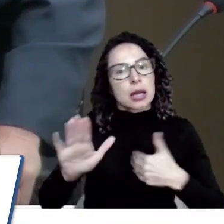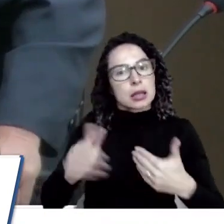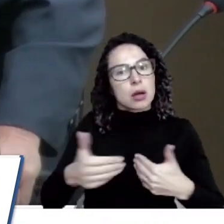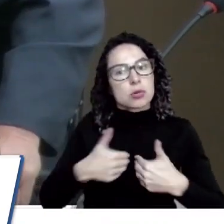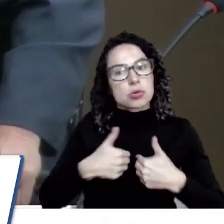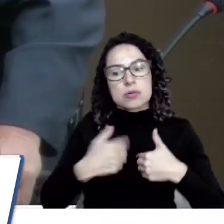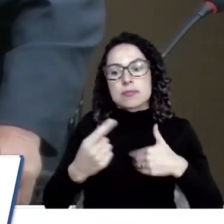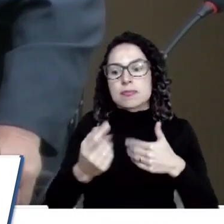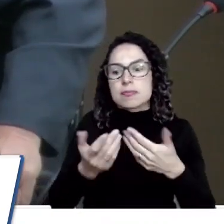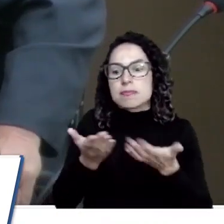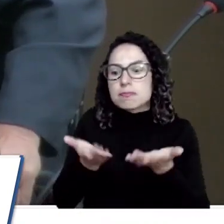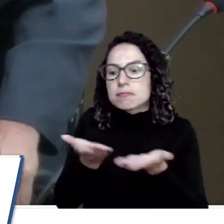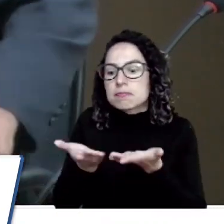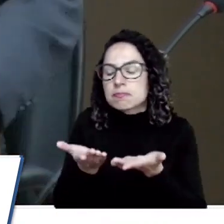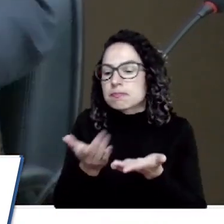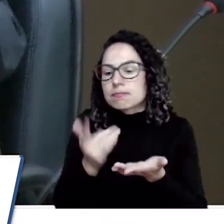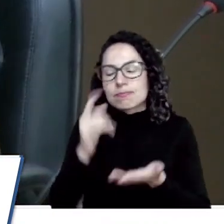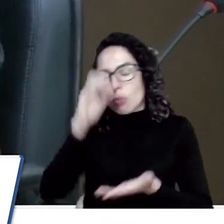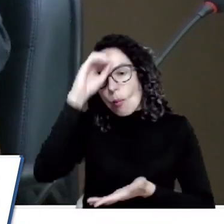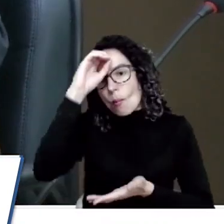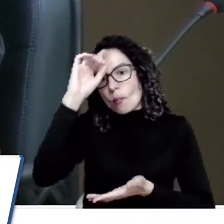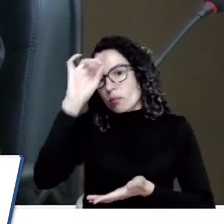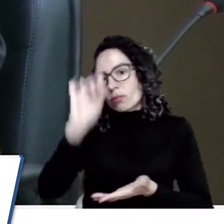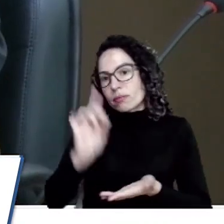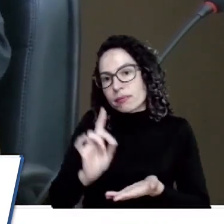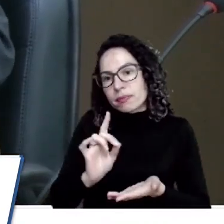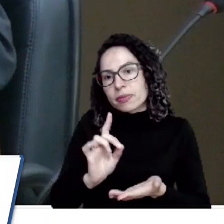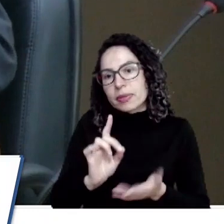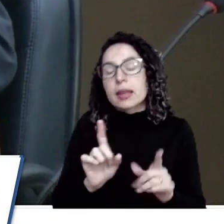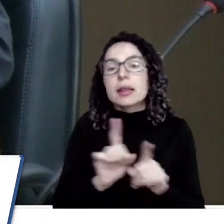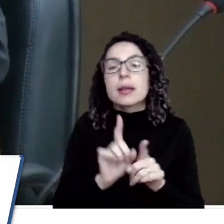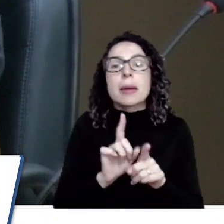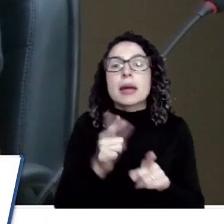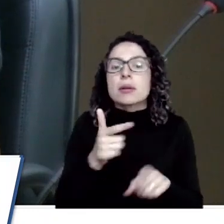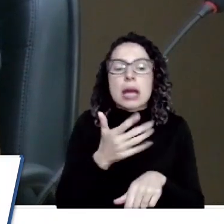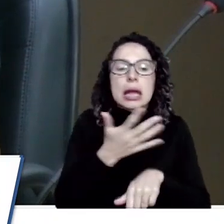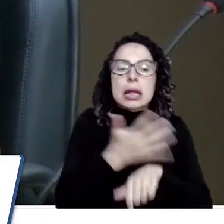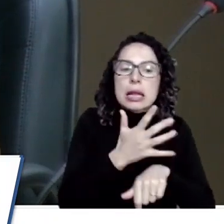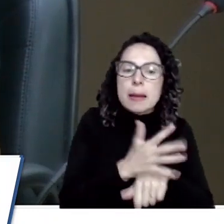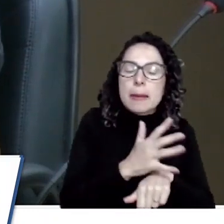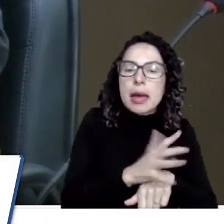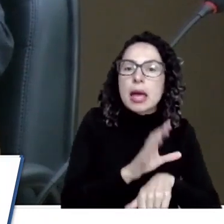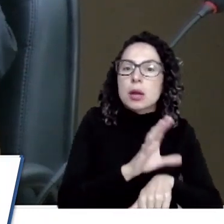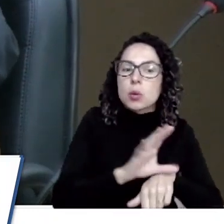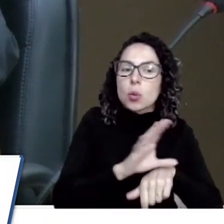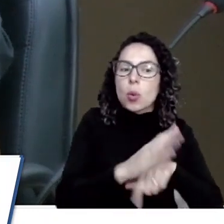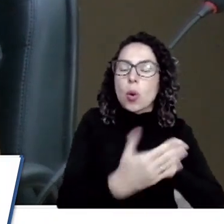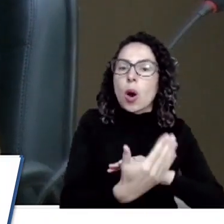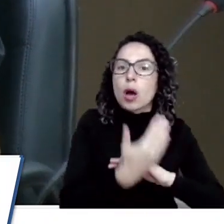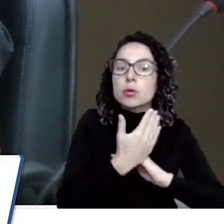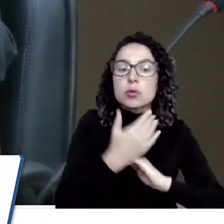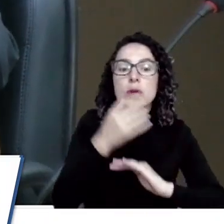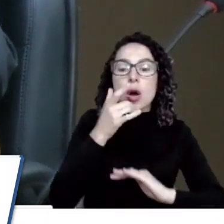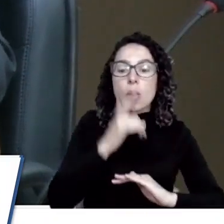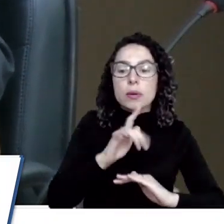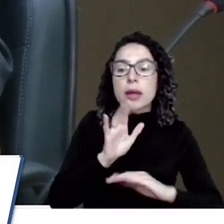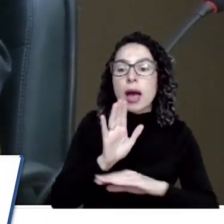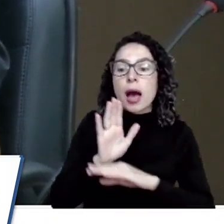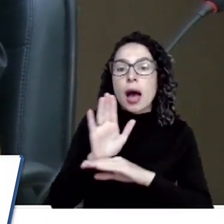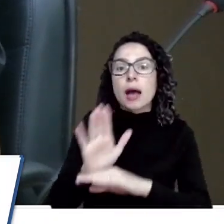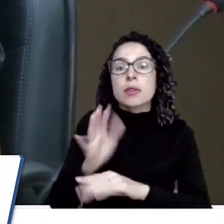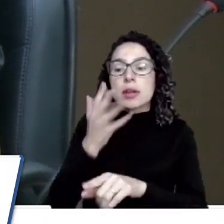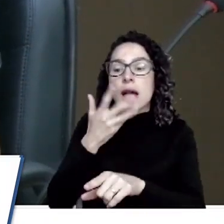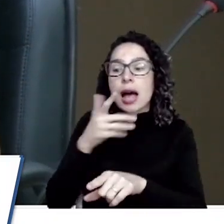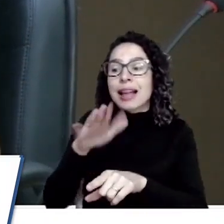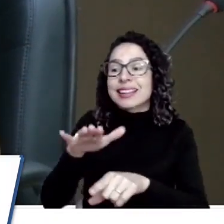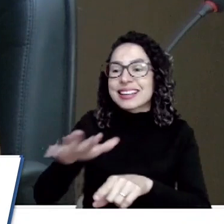autista. E mais, não estão treinados para fazer com que as crianças da classe